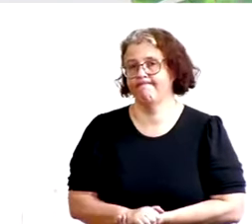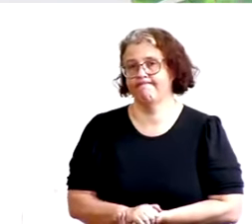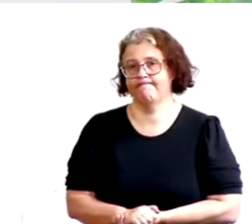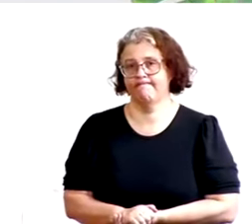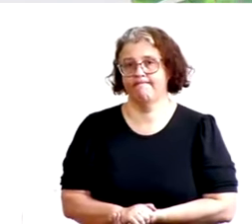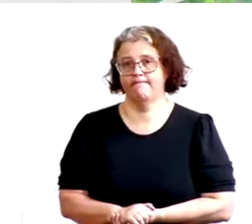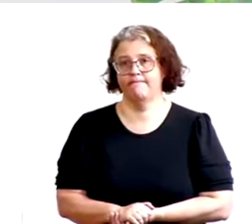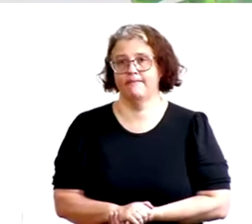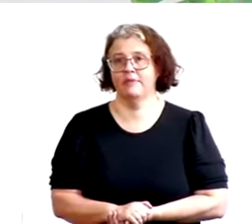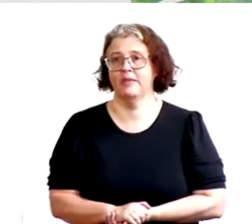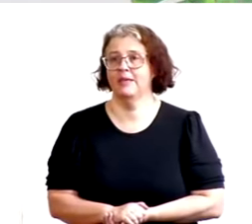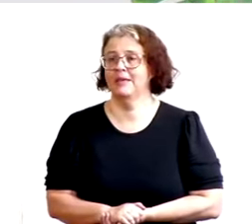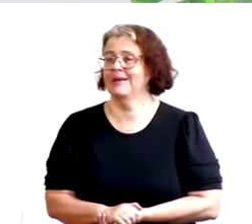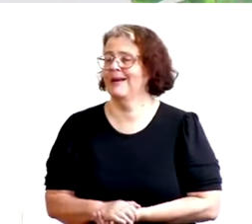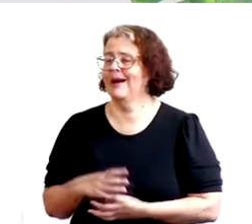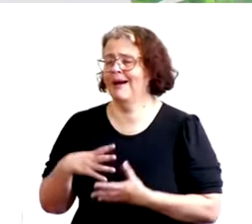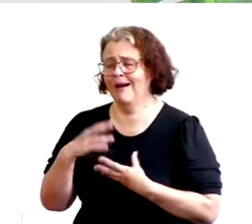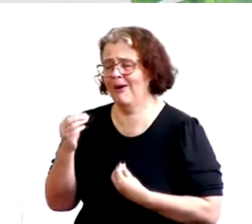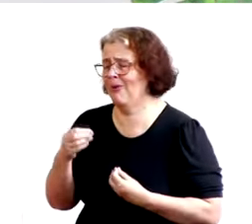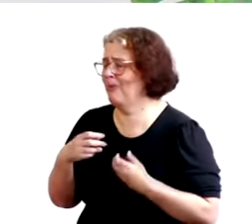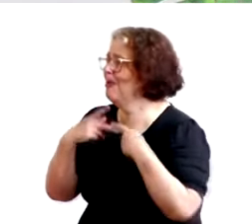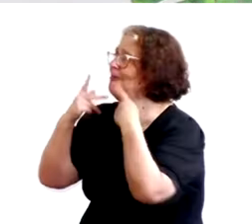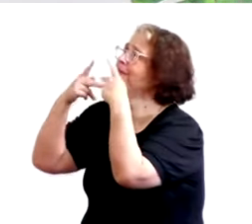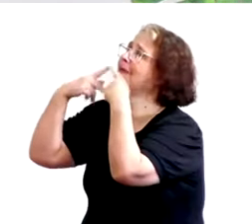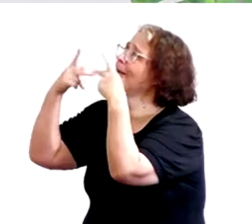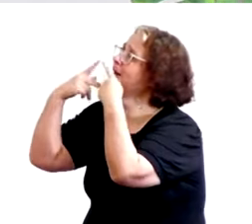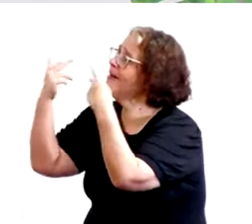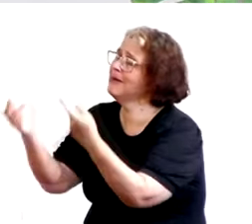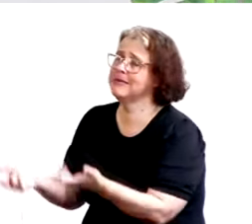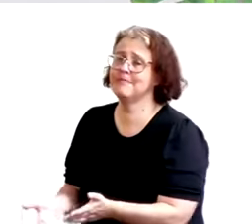o desabafar da Alma entendem